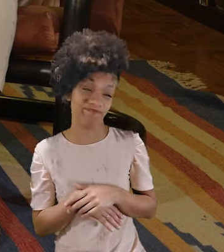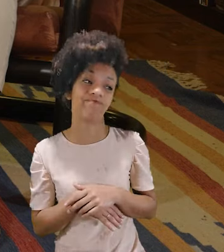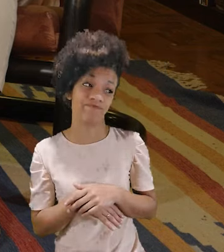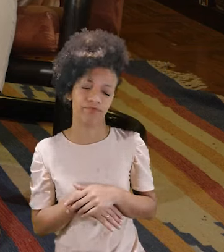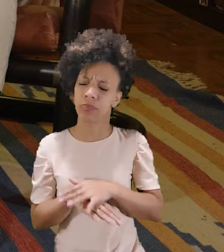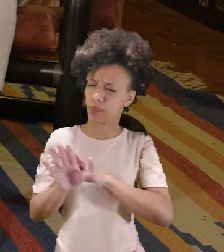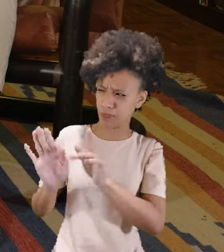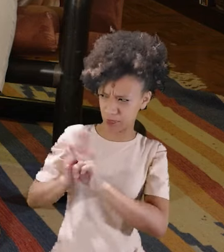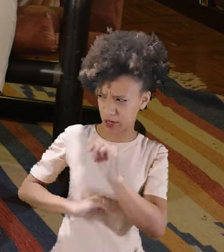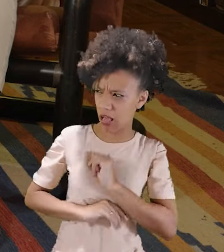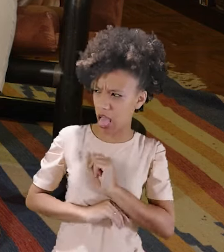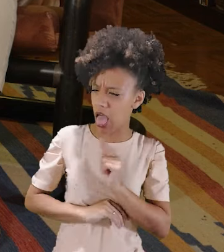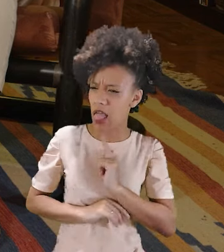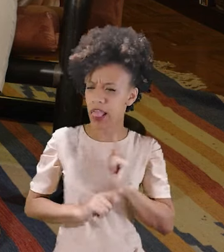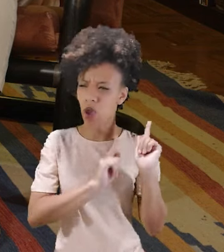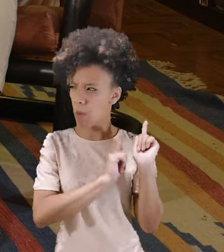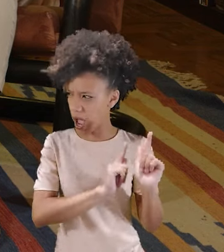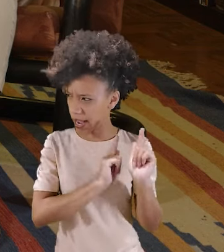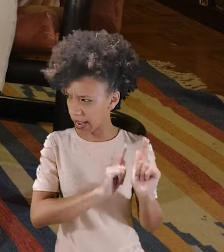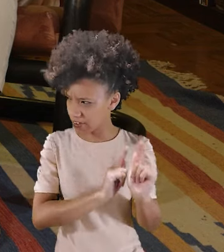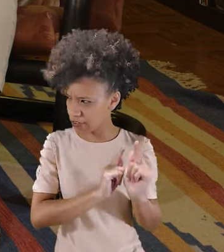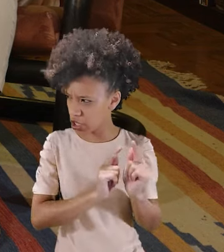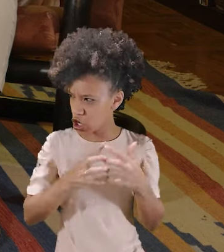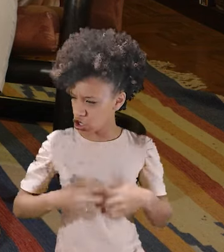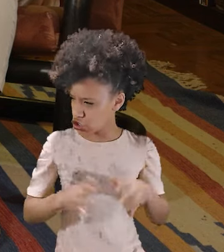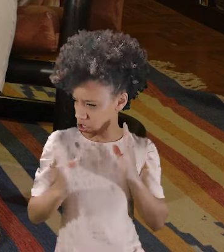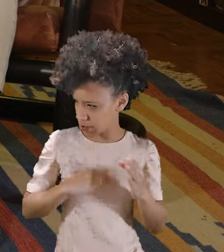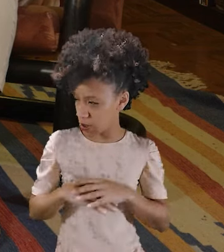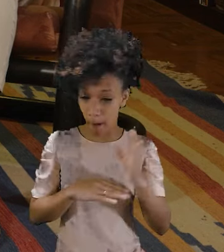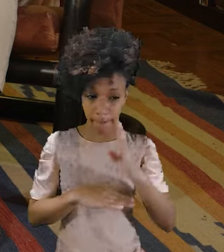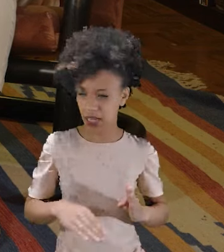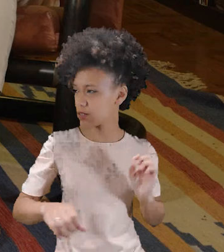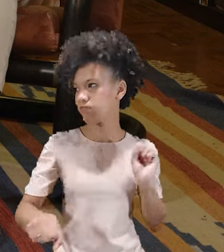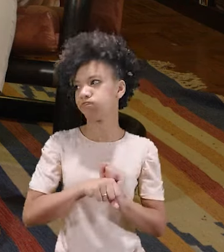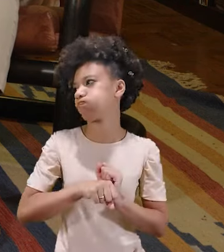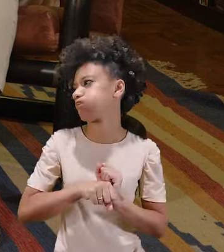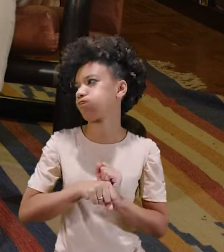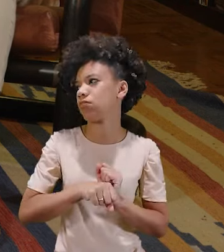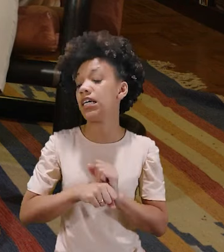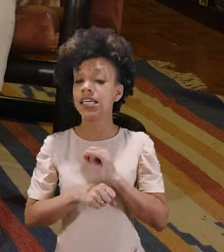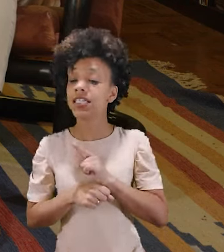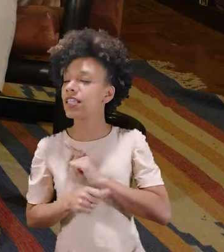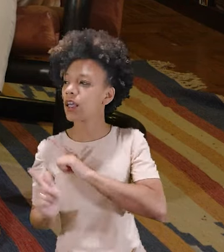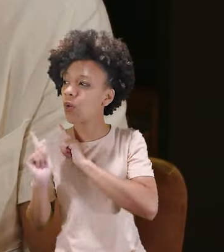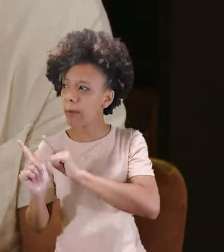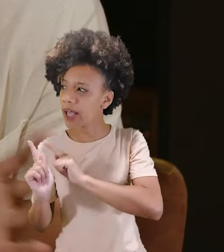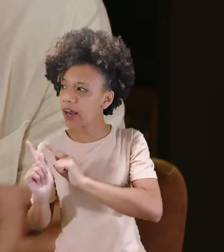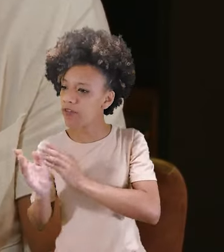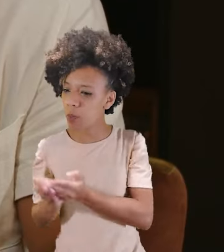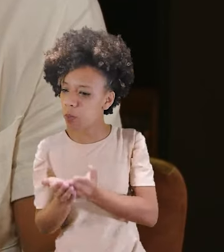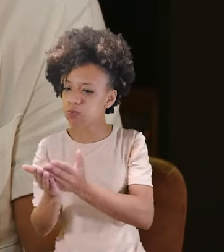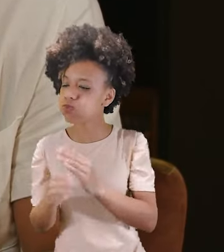lá se você tem uma greve de caminhoneiros o Brasil para se tem uma greve dos marítimos